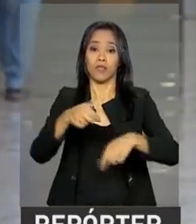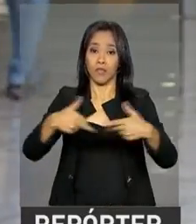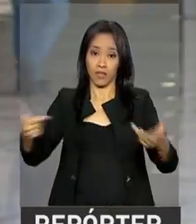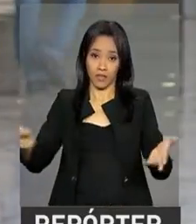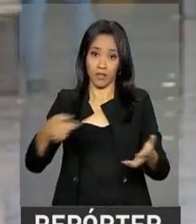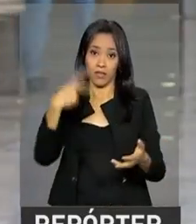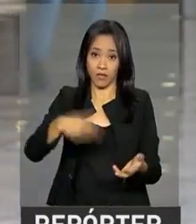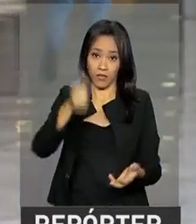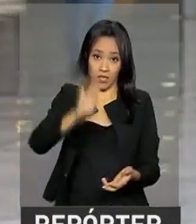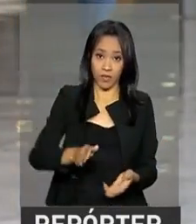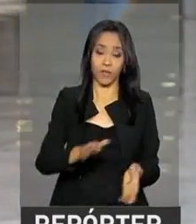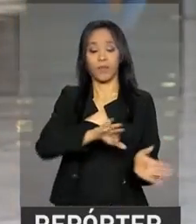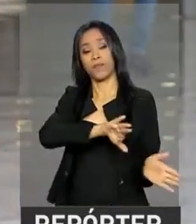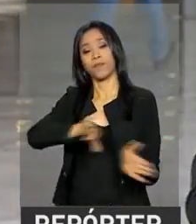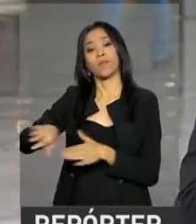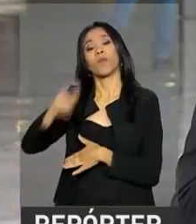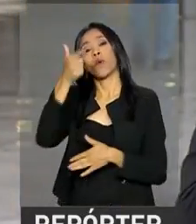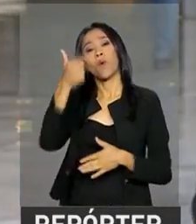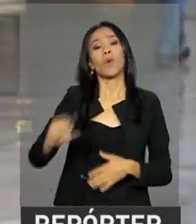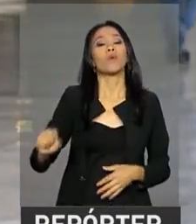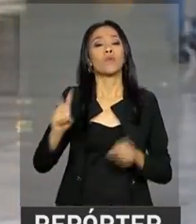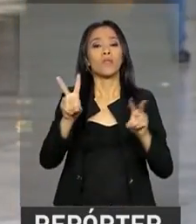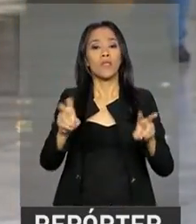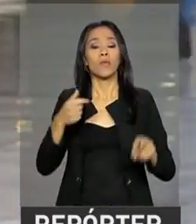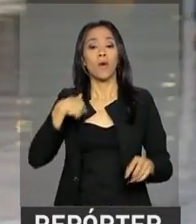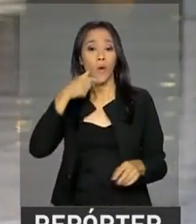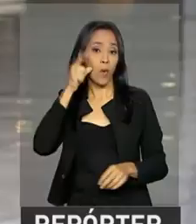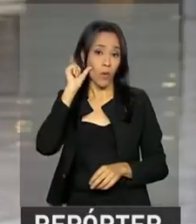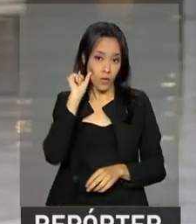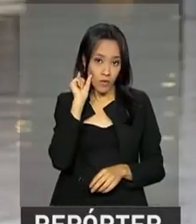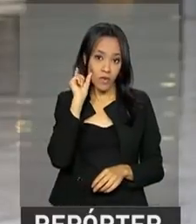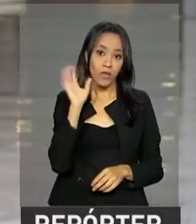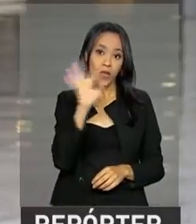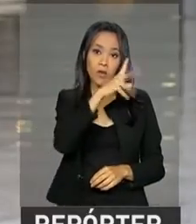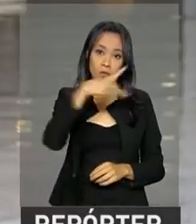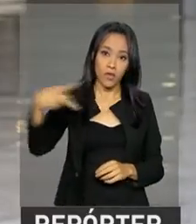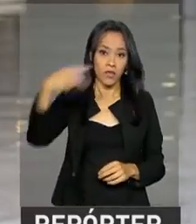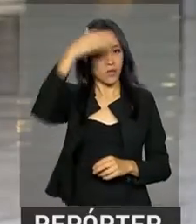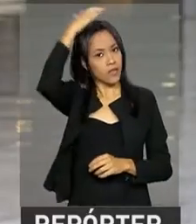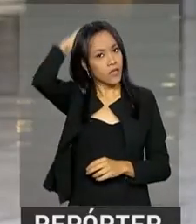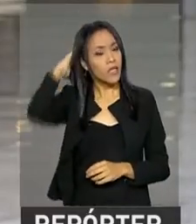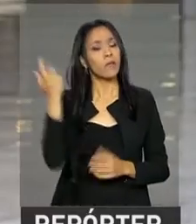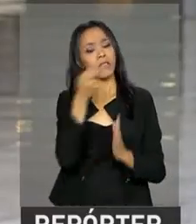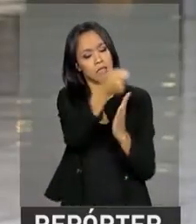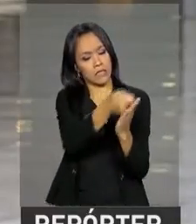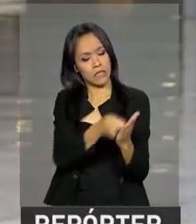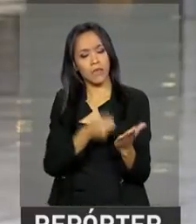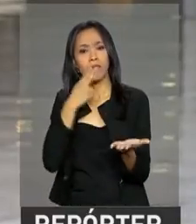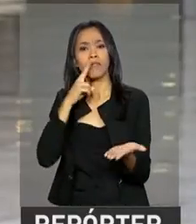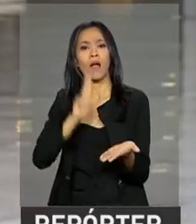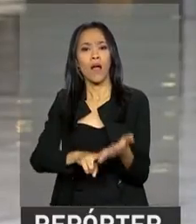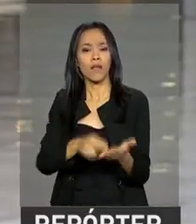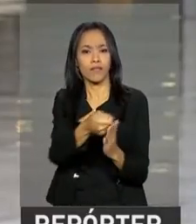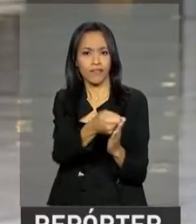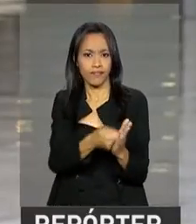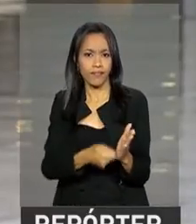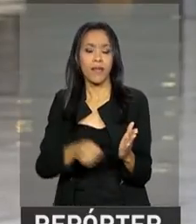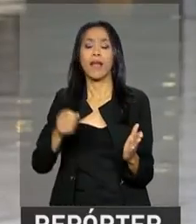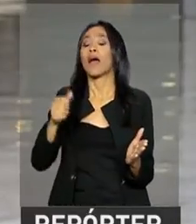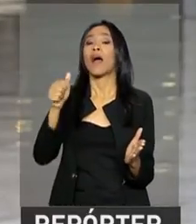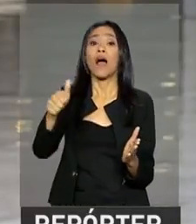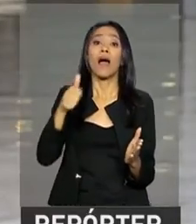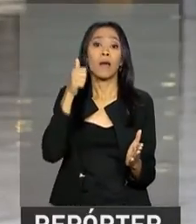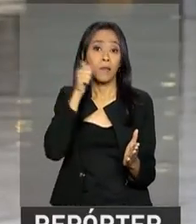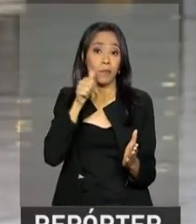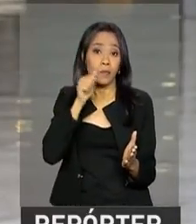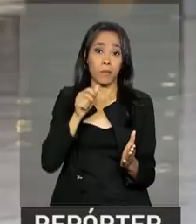Brasil. Leandro, vou falar agora de um outro assunto. Ontem, no dia de ontem, o presidente Michel Temer escreveu uma carta à primeira-ministra britânica, a